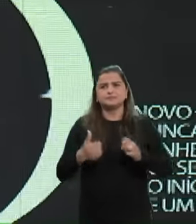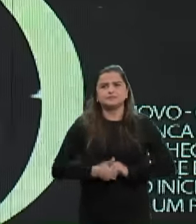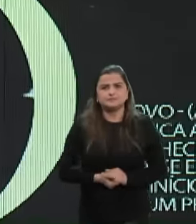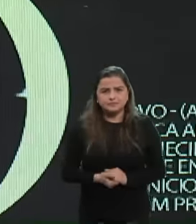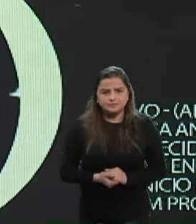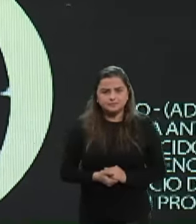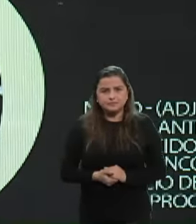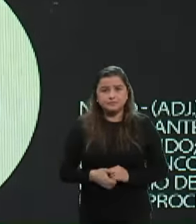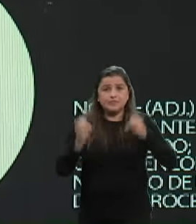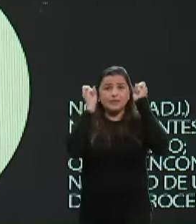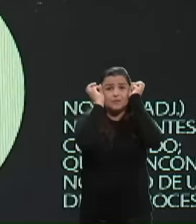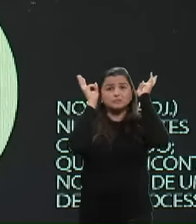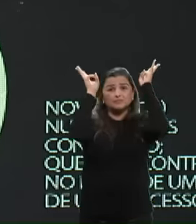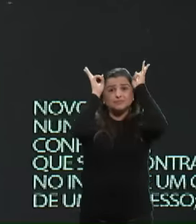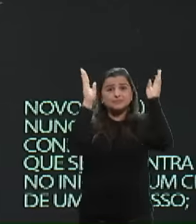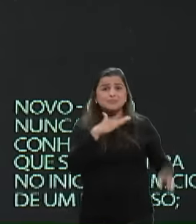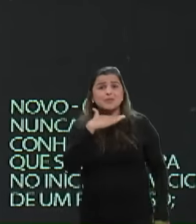Moisés estava morto.